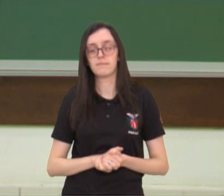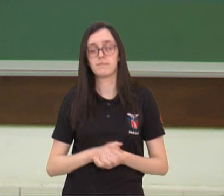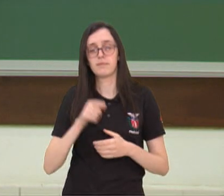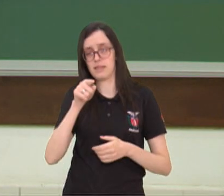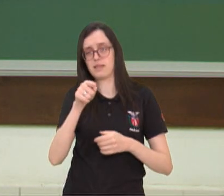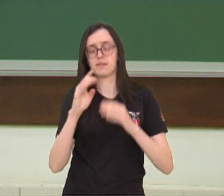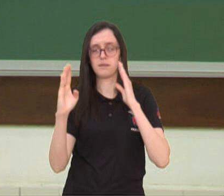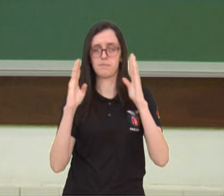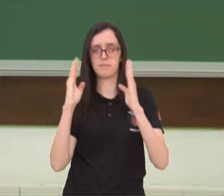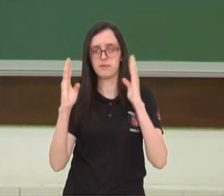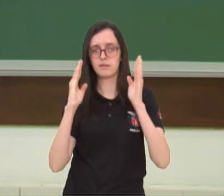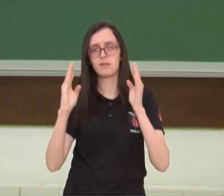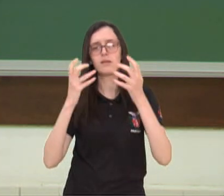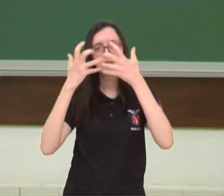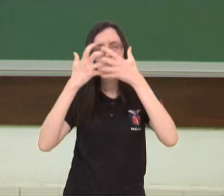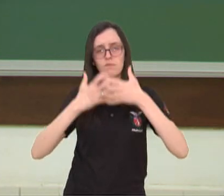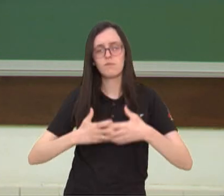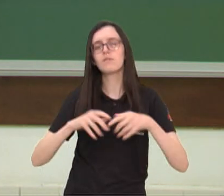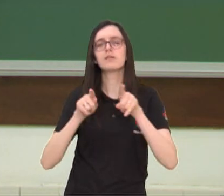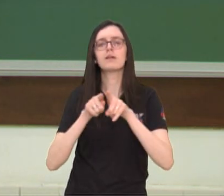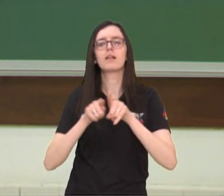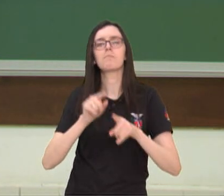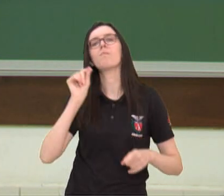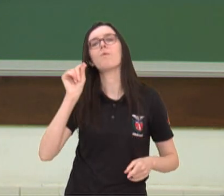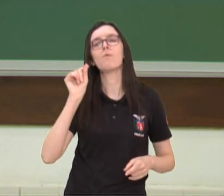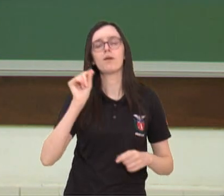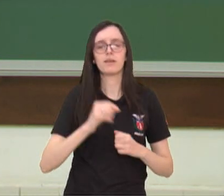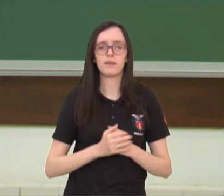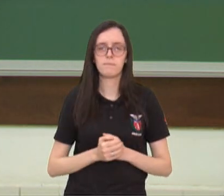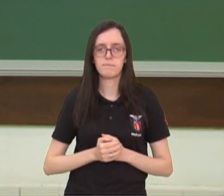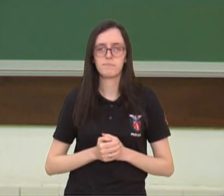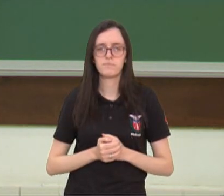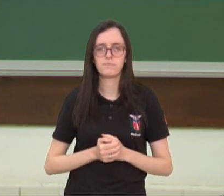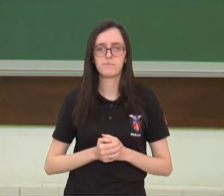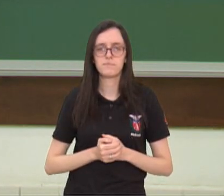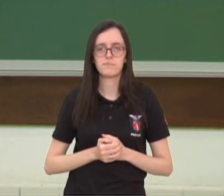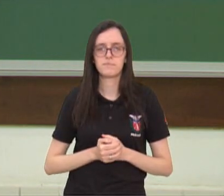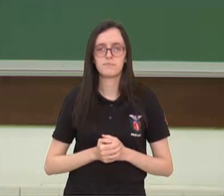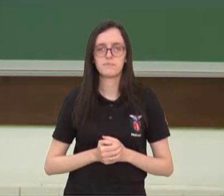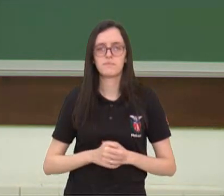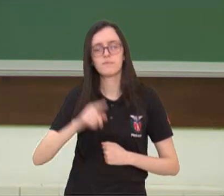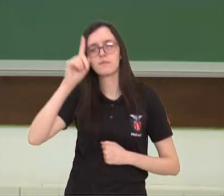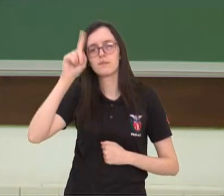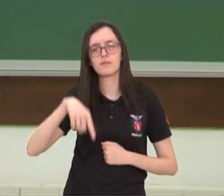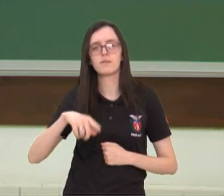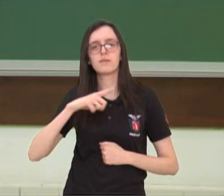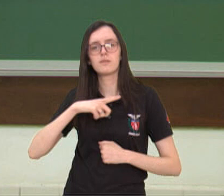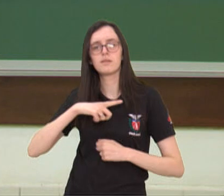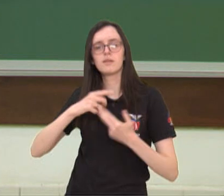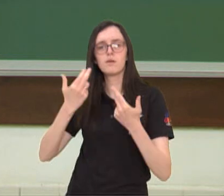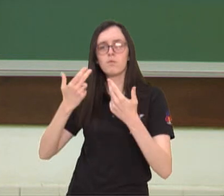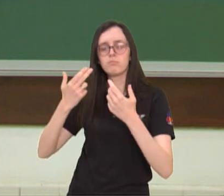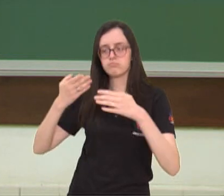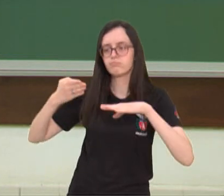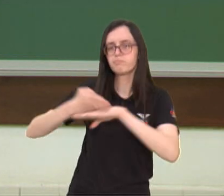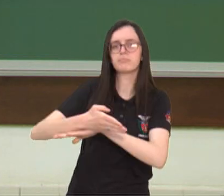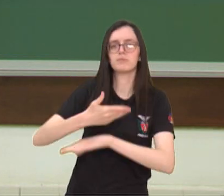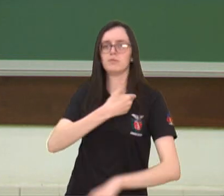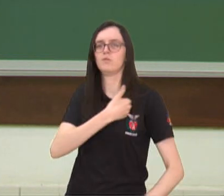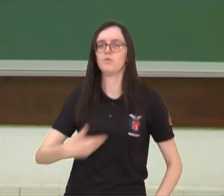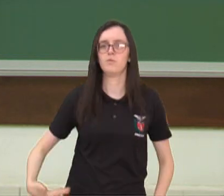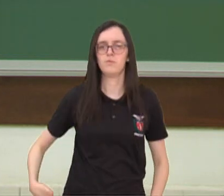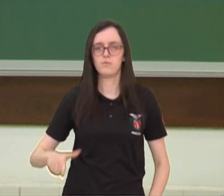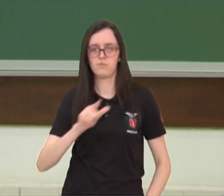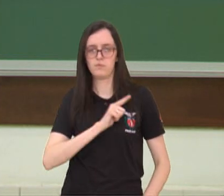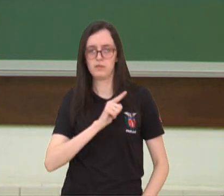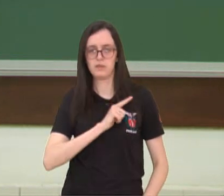período, né, funcionava também a questão aí da intervenção governamental, ou